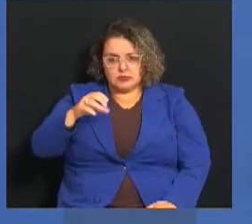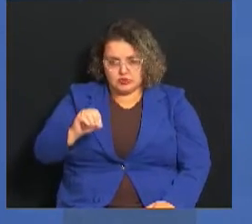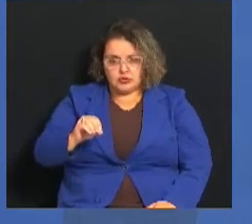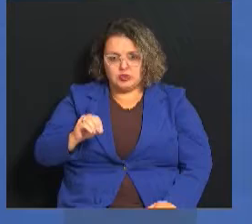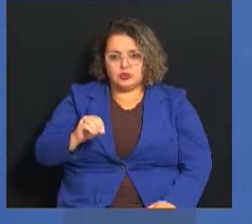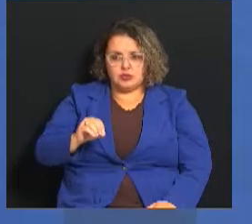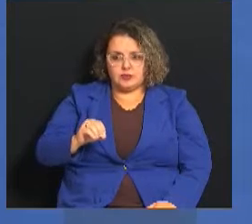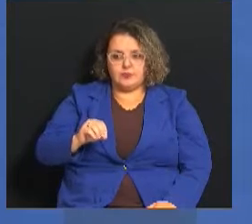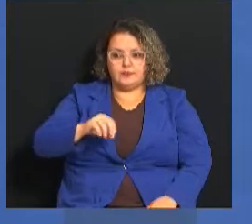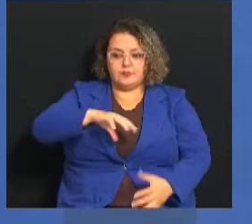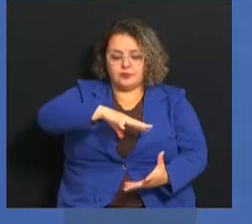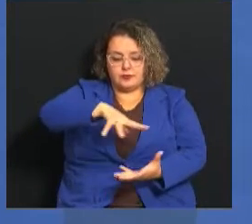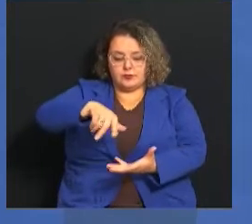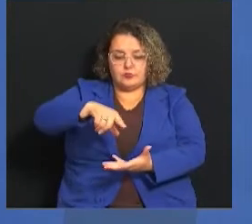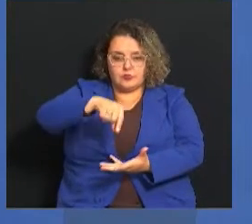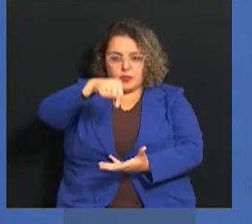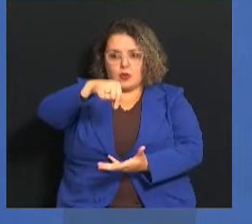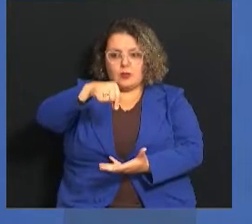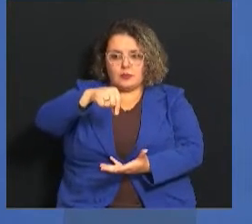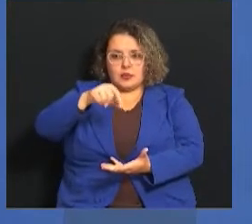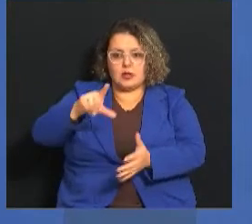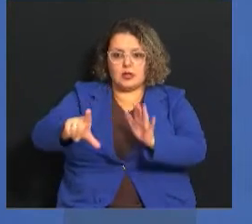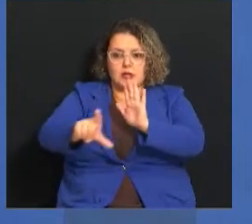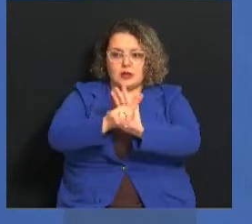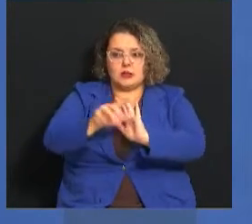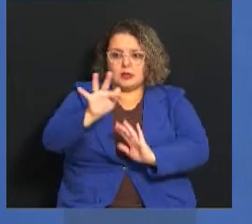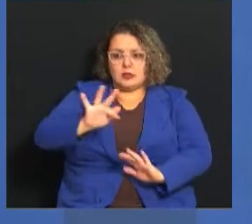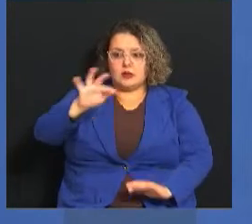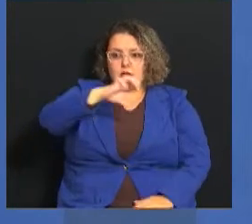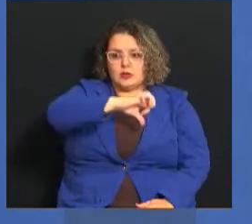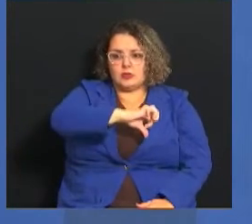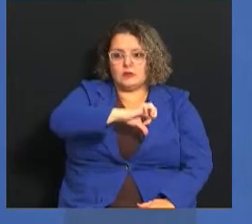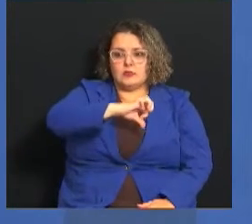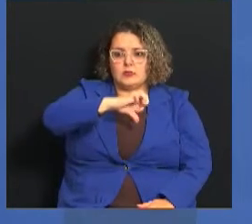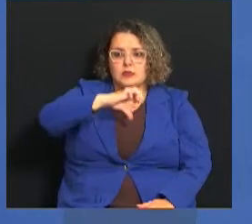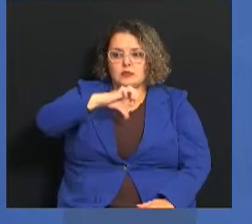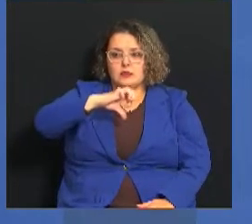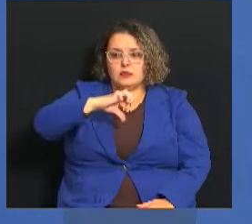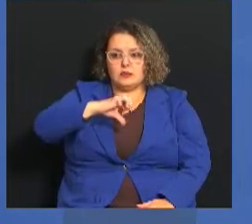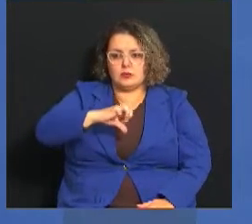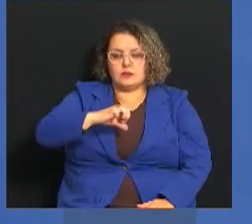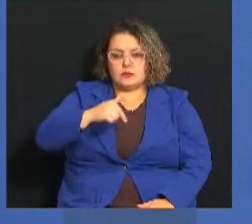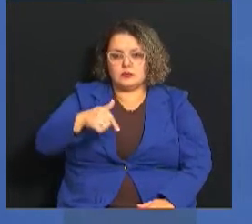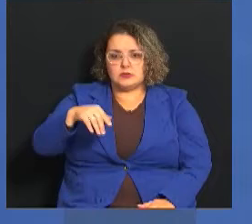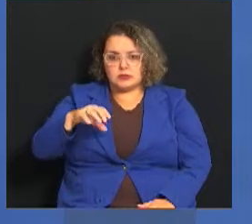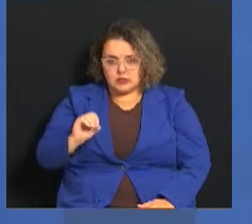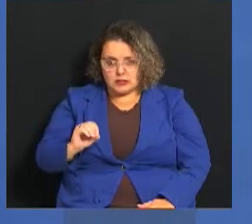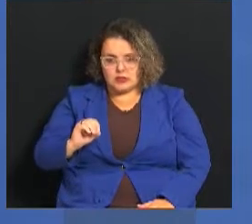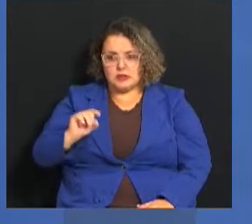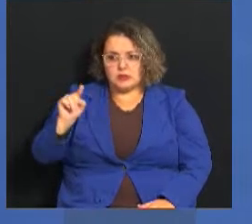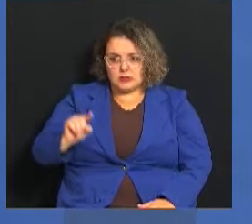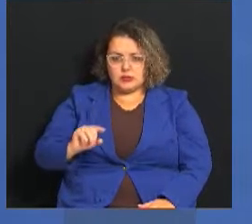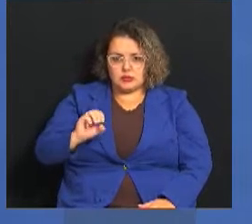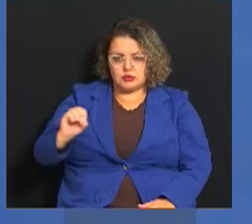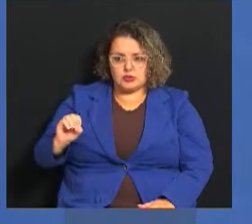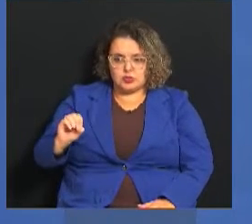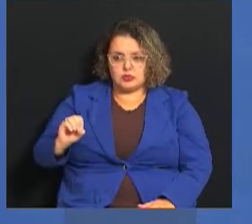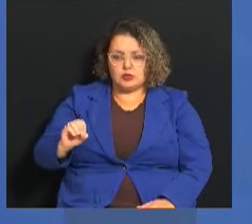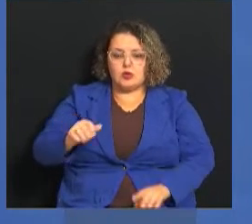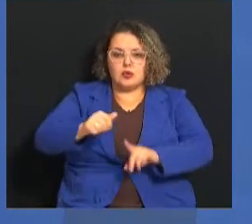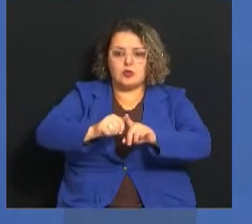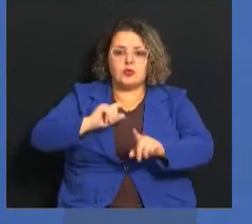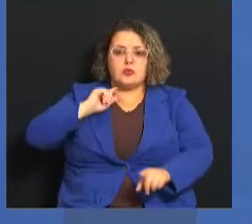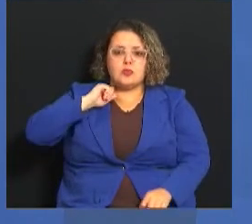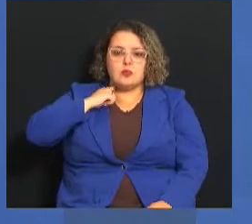foi instituída pela lei federal 9.970 do ano de 2000. A campanha do Maio Laranja surgiu